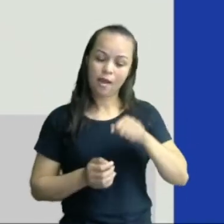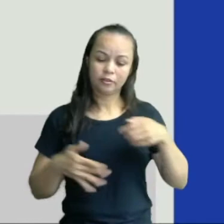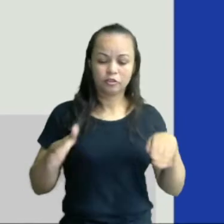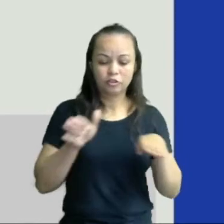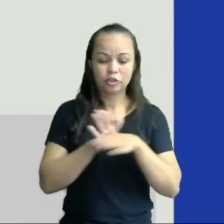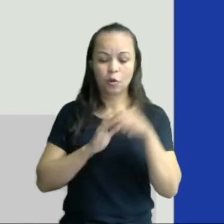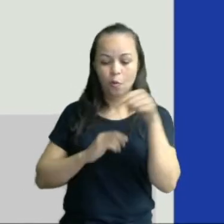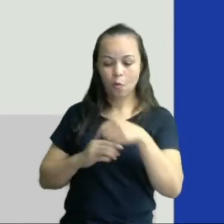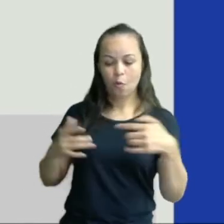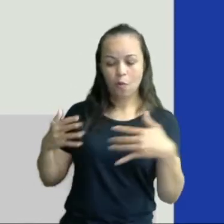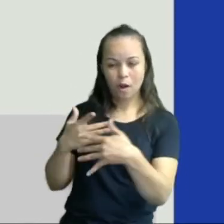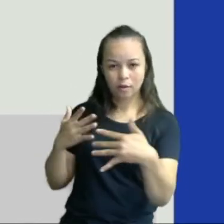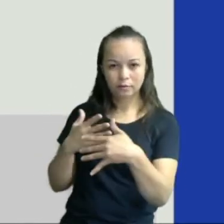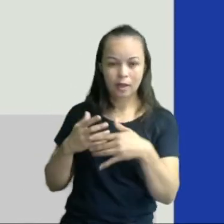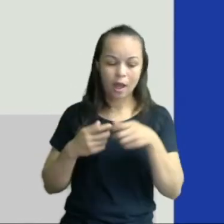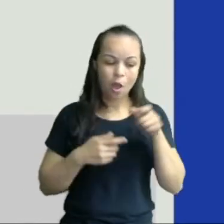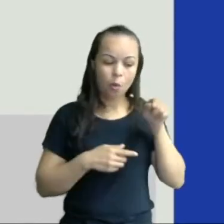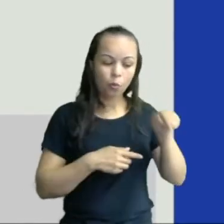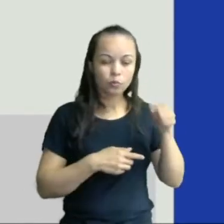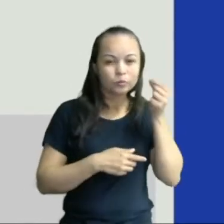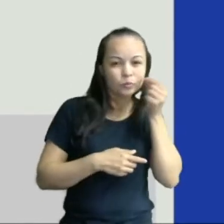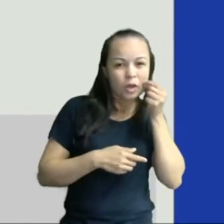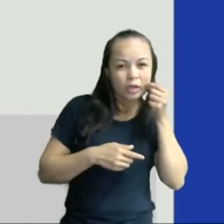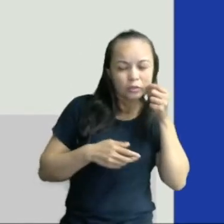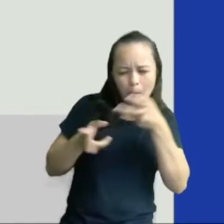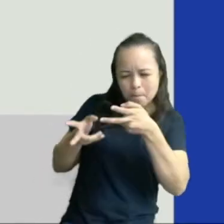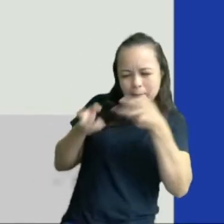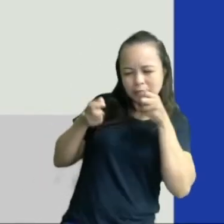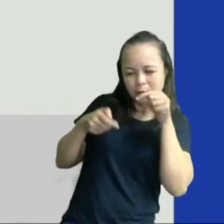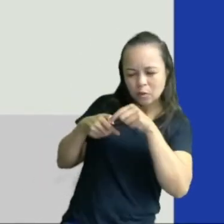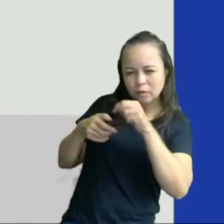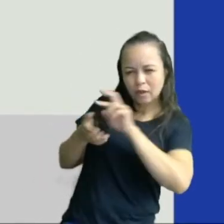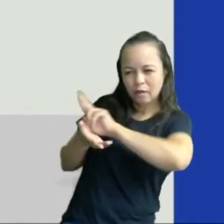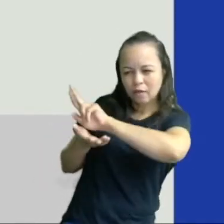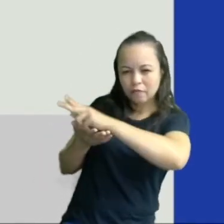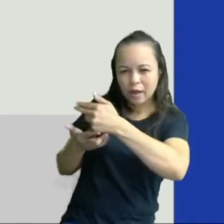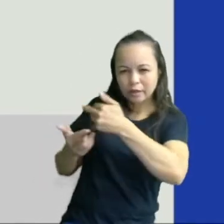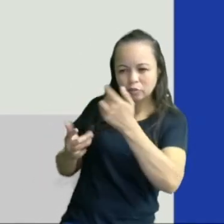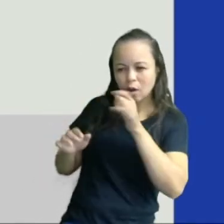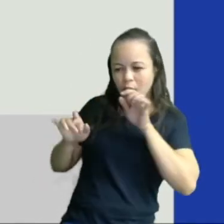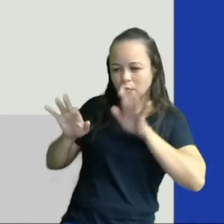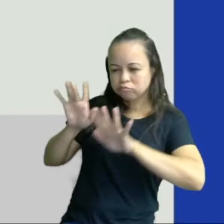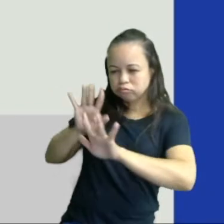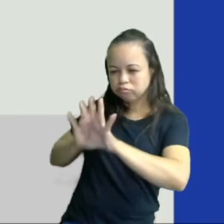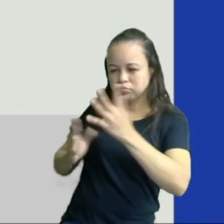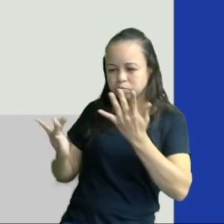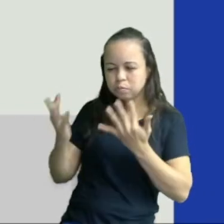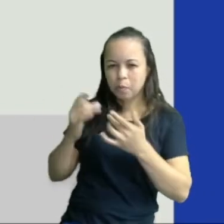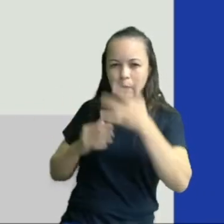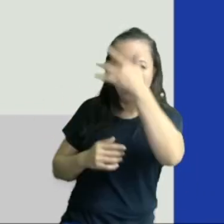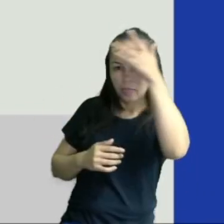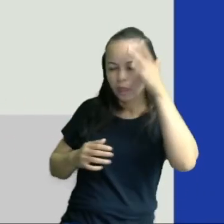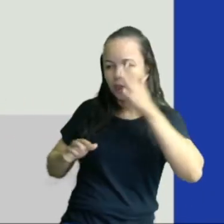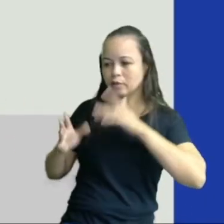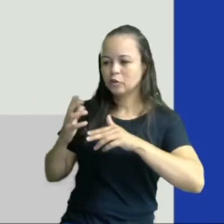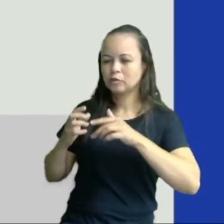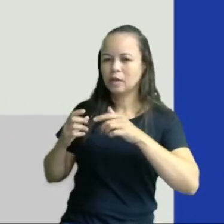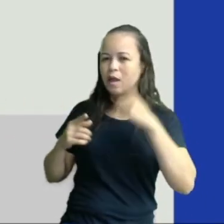rato do campo percebeu que na cidade havia muitas pessoas. Além disso, a cidade era muito